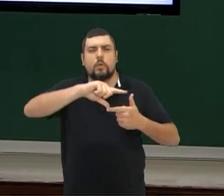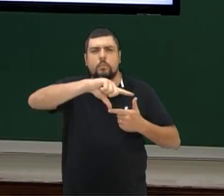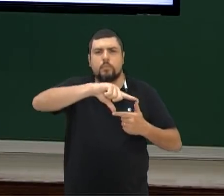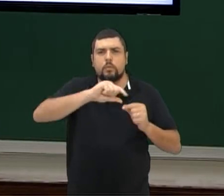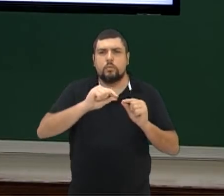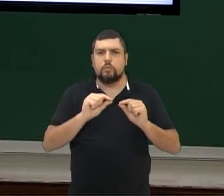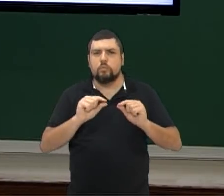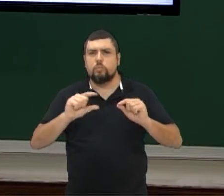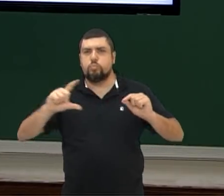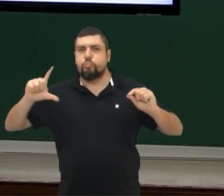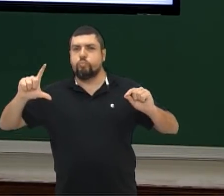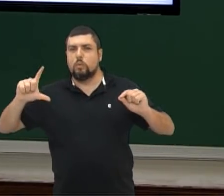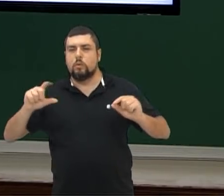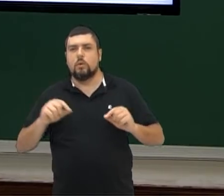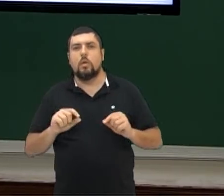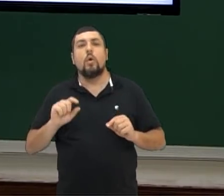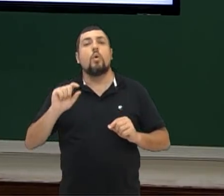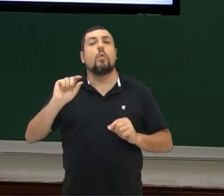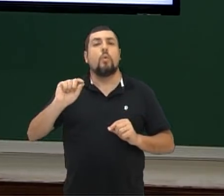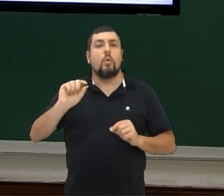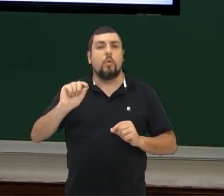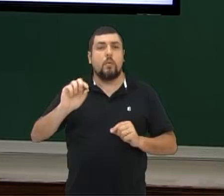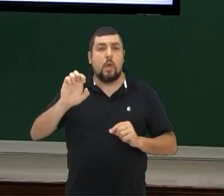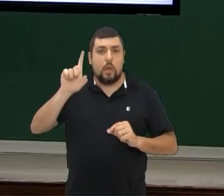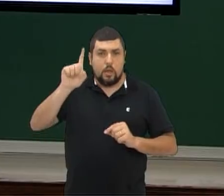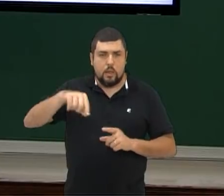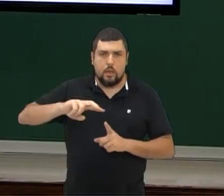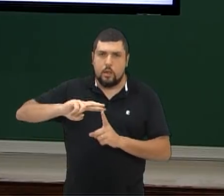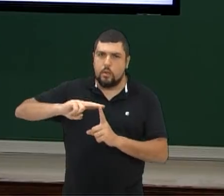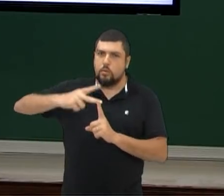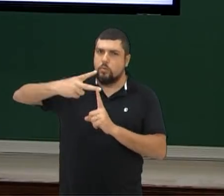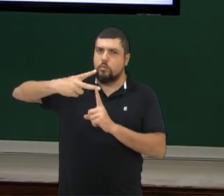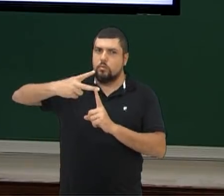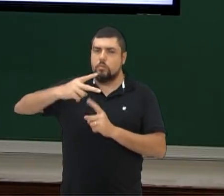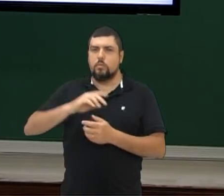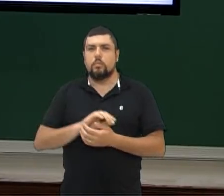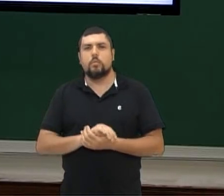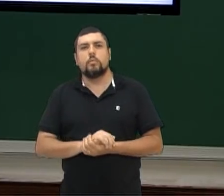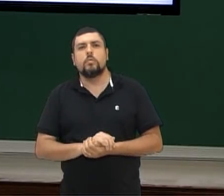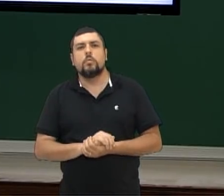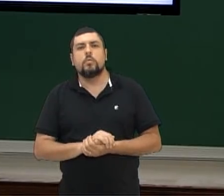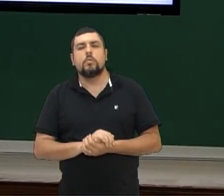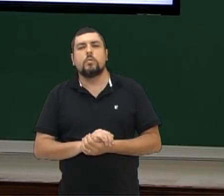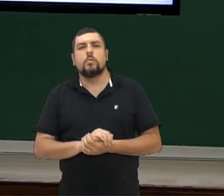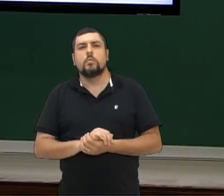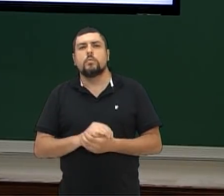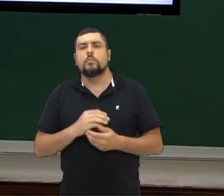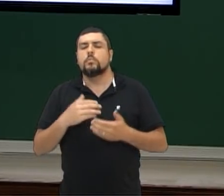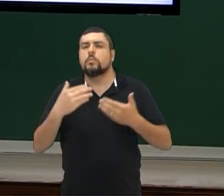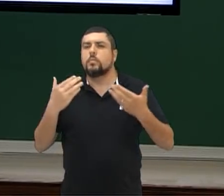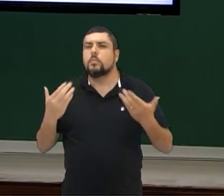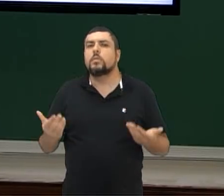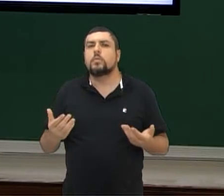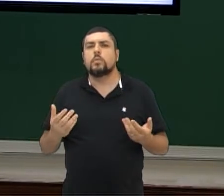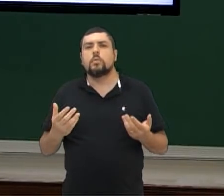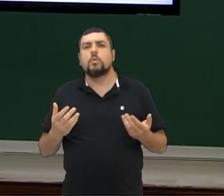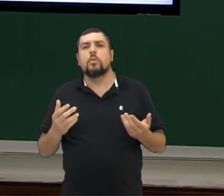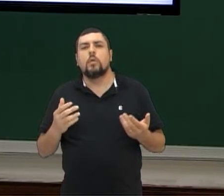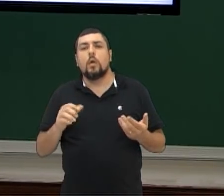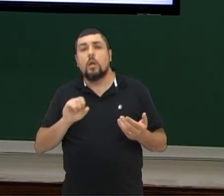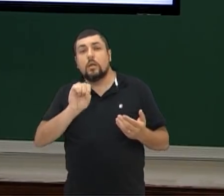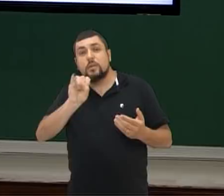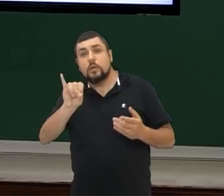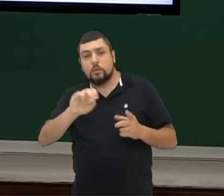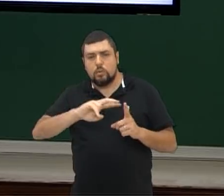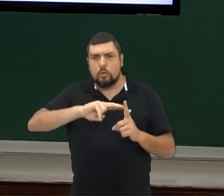na proporção de 2 vezes para o quadrante 1. Quais poderão ser as suas